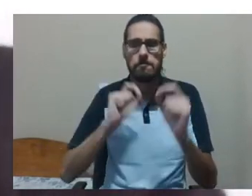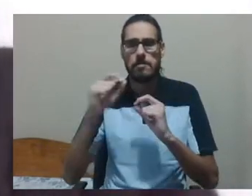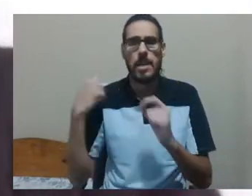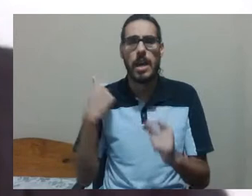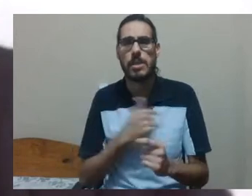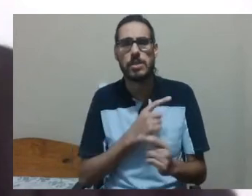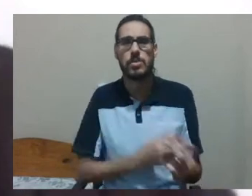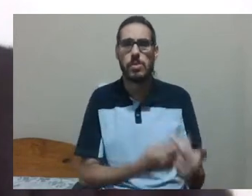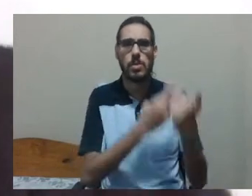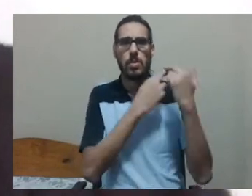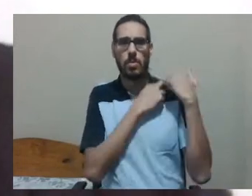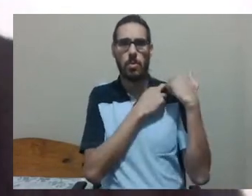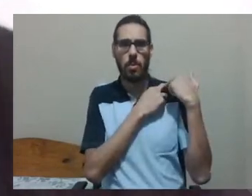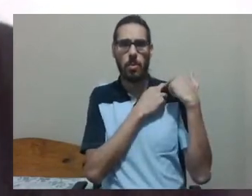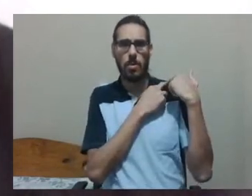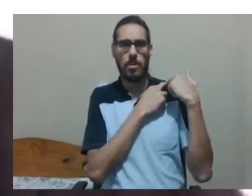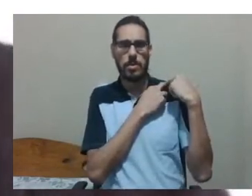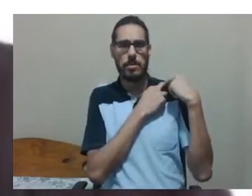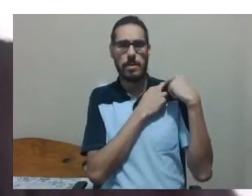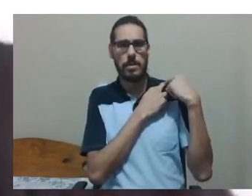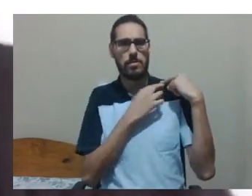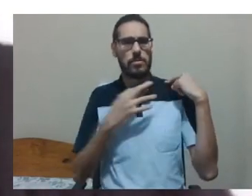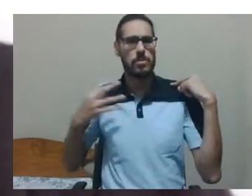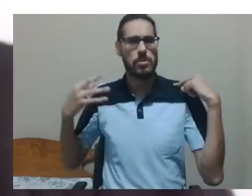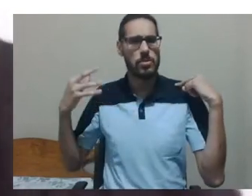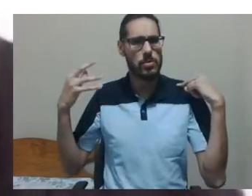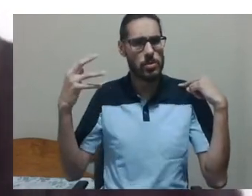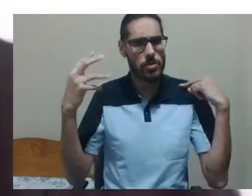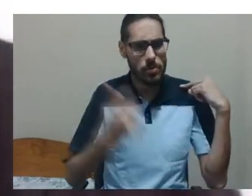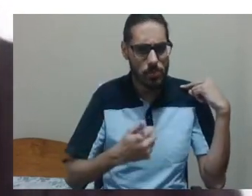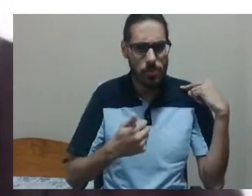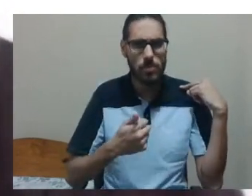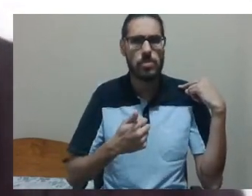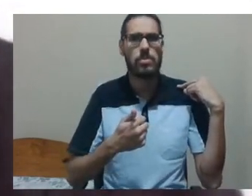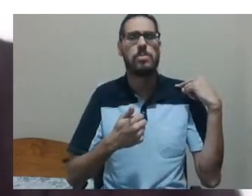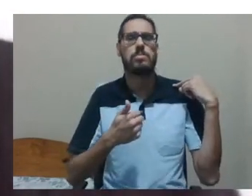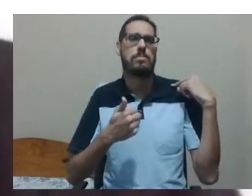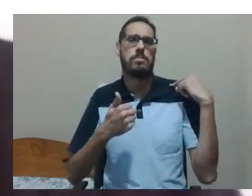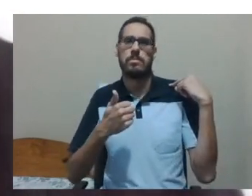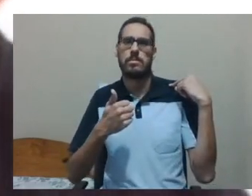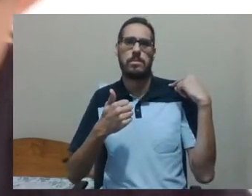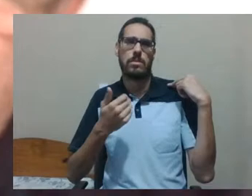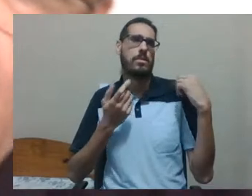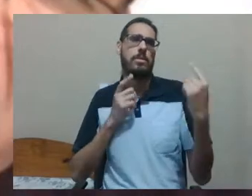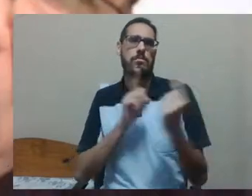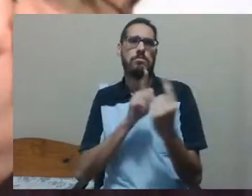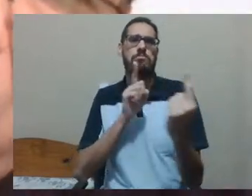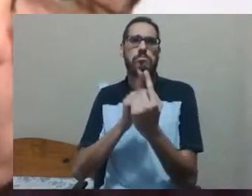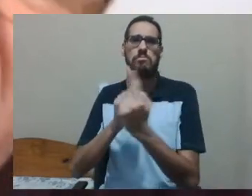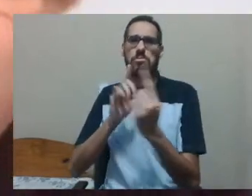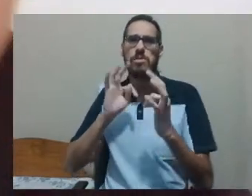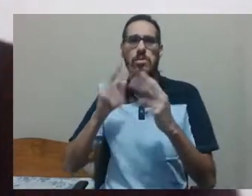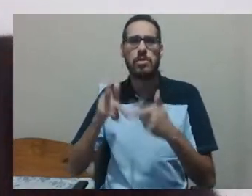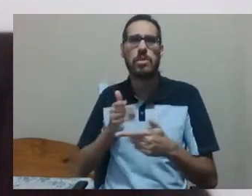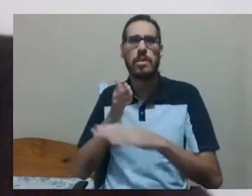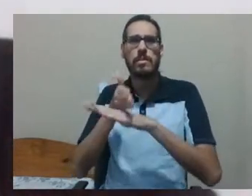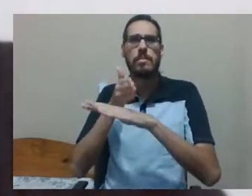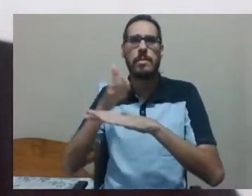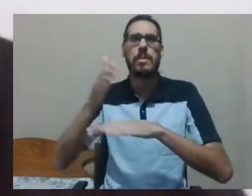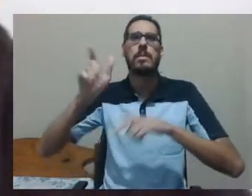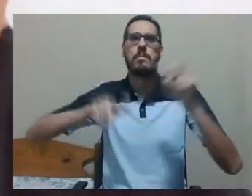de todas as nossas, de todos os atores que formam a nossa comunidade, todos os atores, tá? Já, servidores